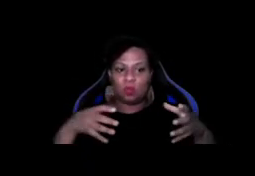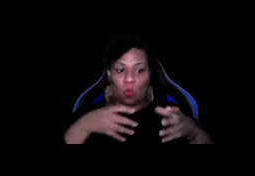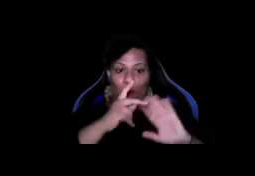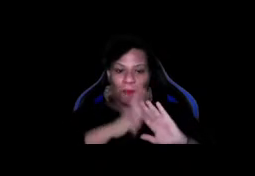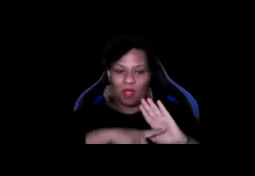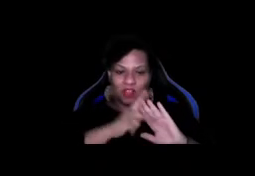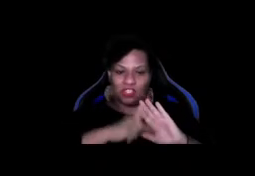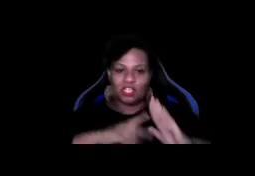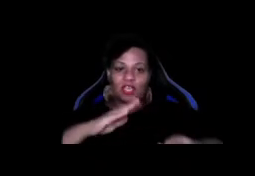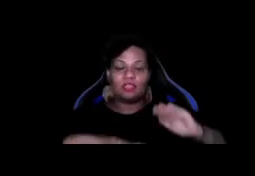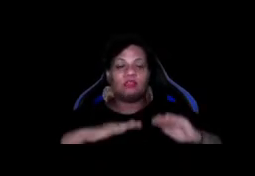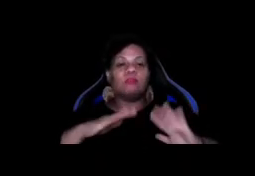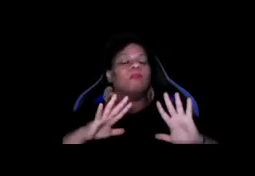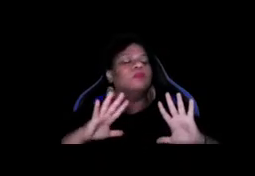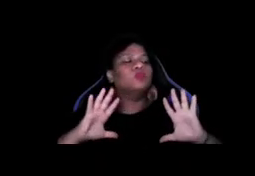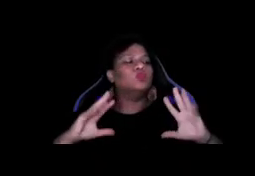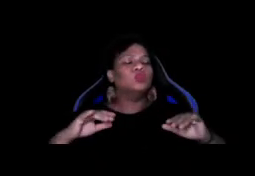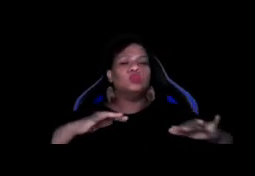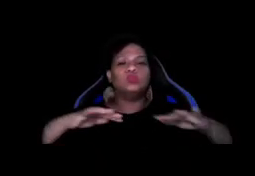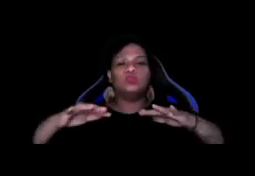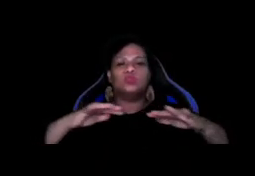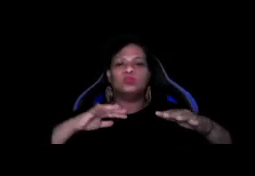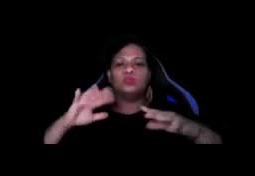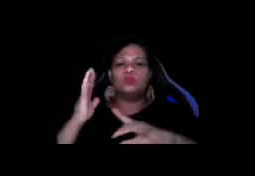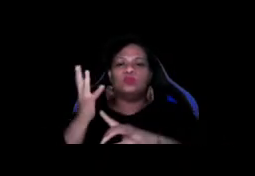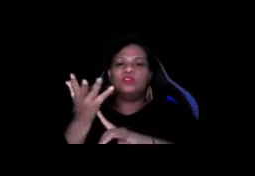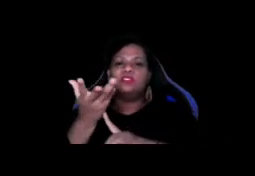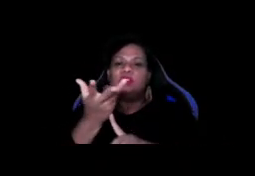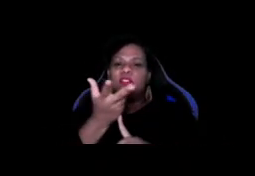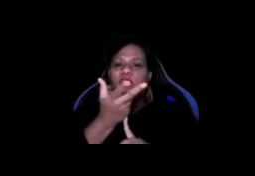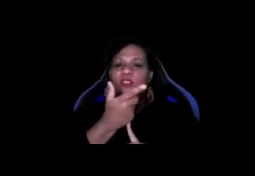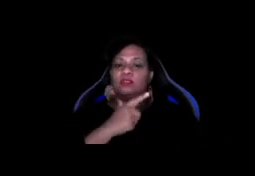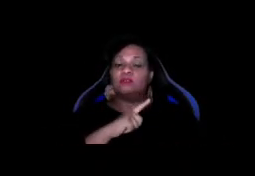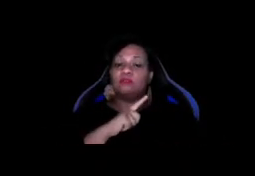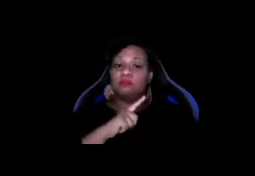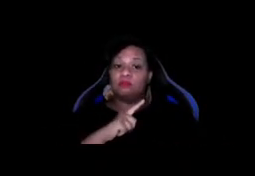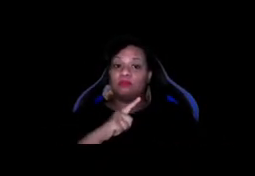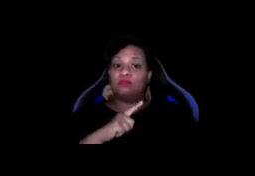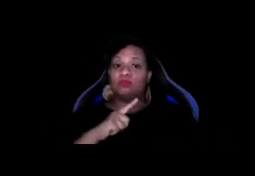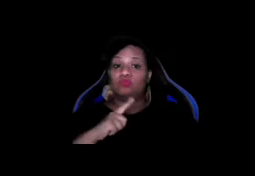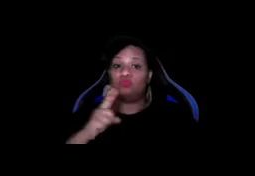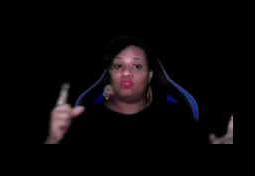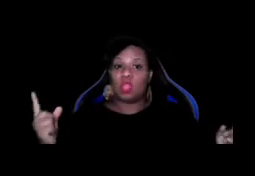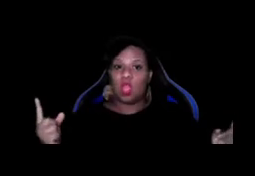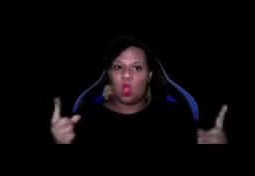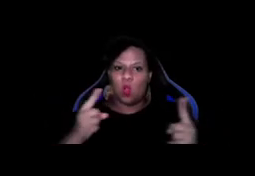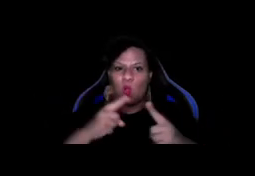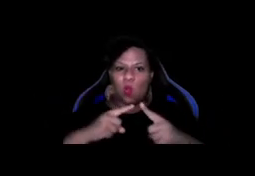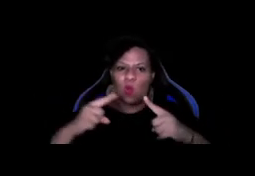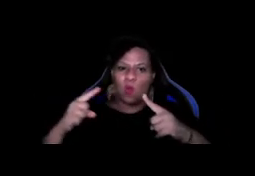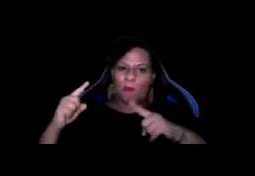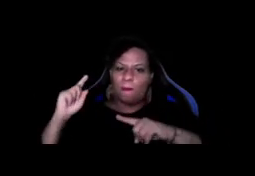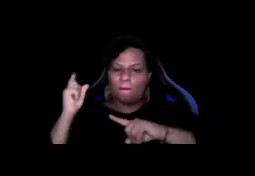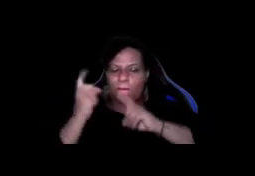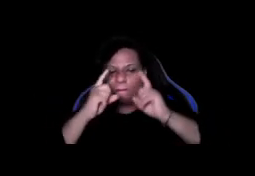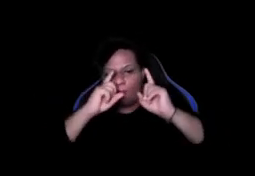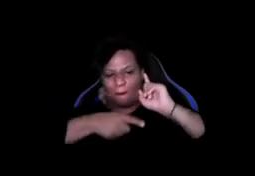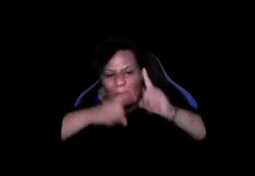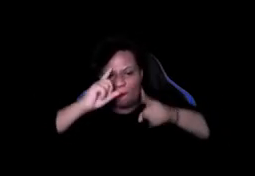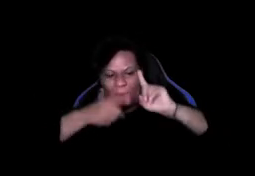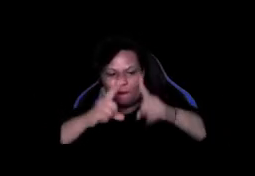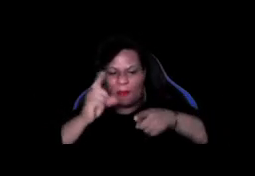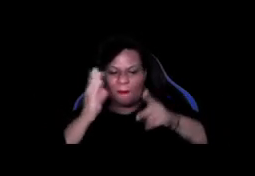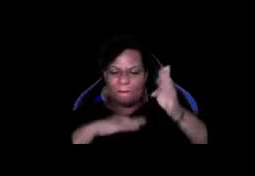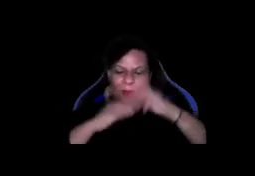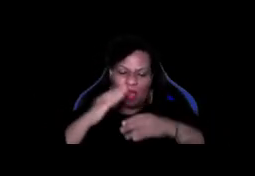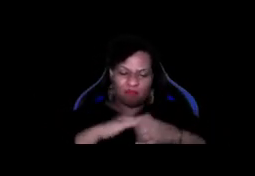mas todo o movimento artístico que também tem acontecido no contrafluxo, né, de todas essas moléculas que a gente tem vivido. É